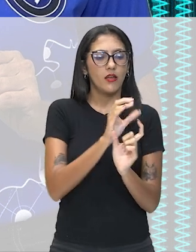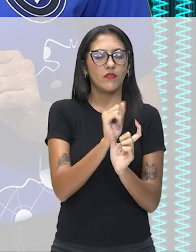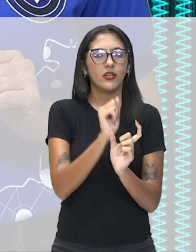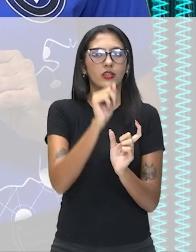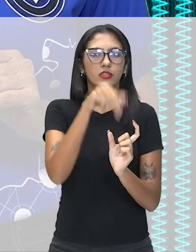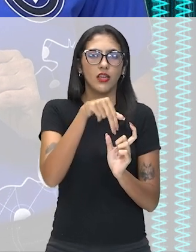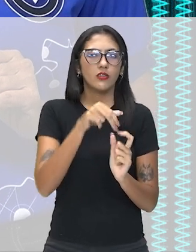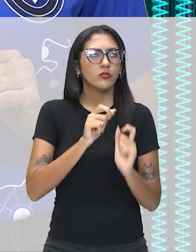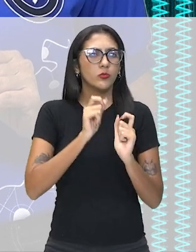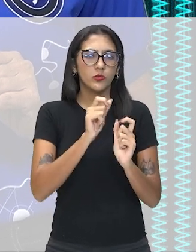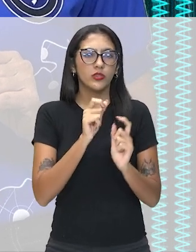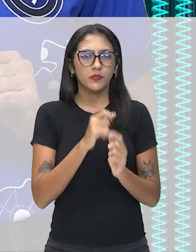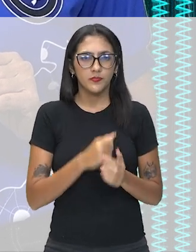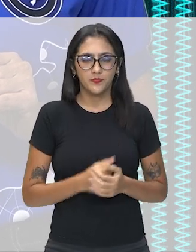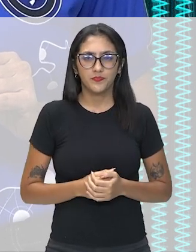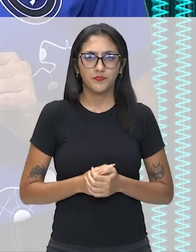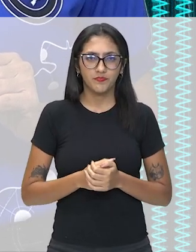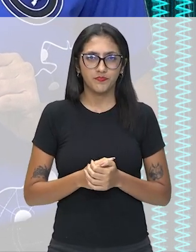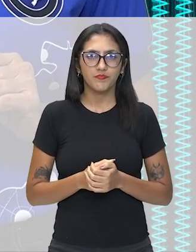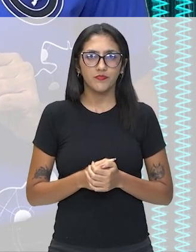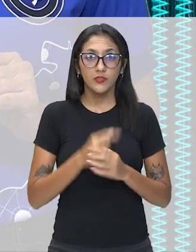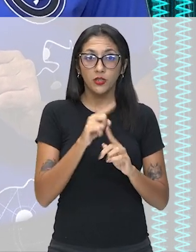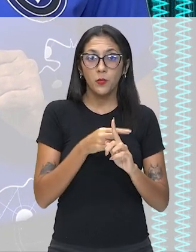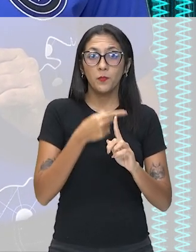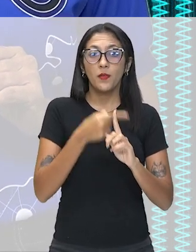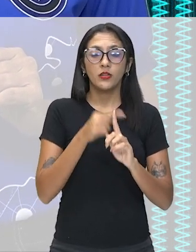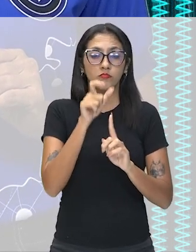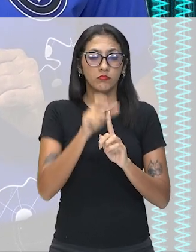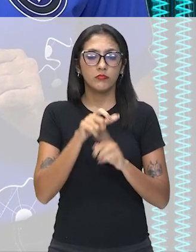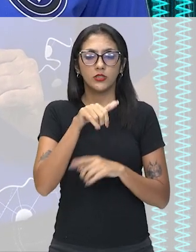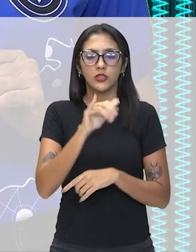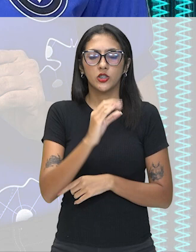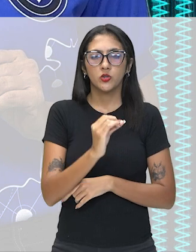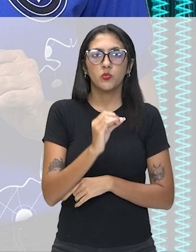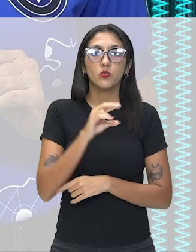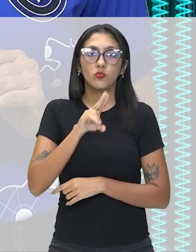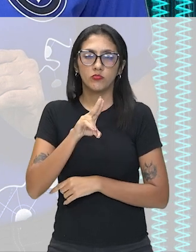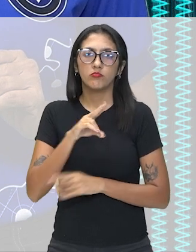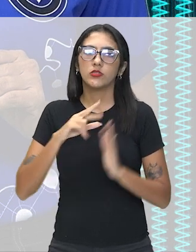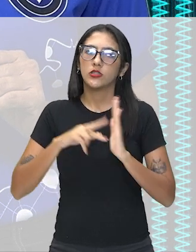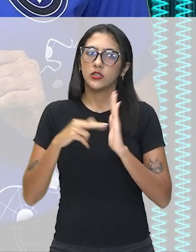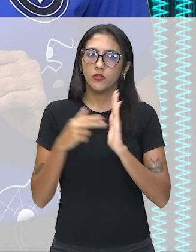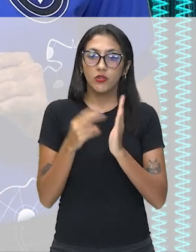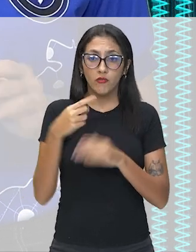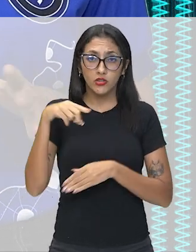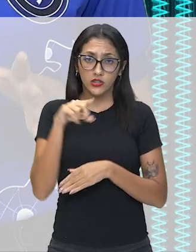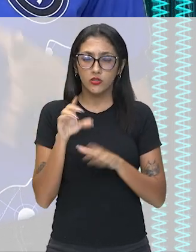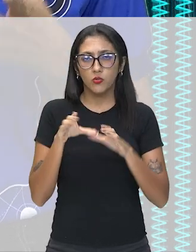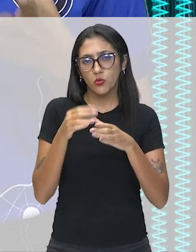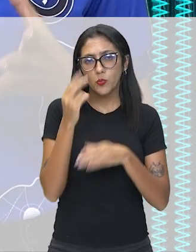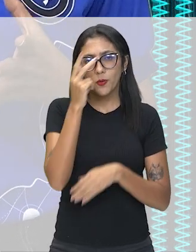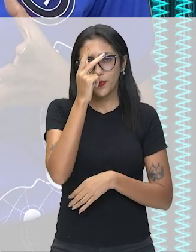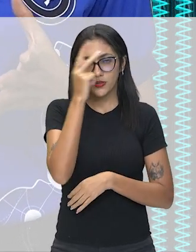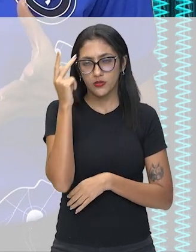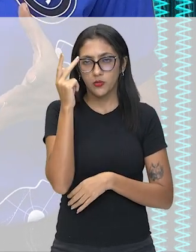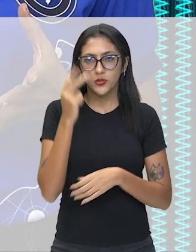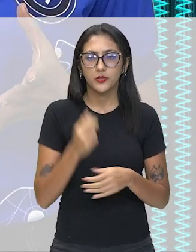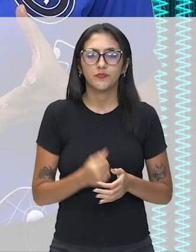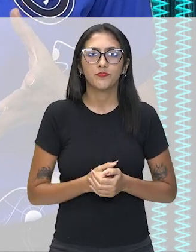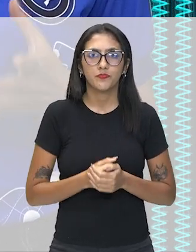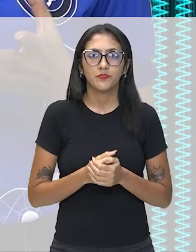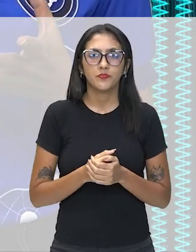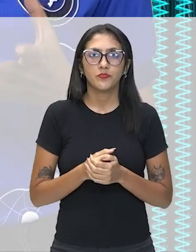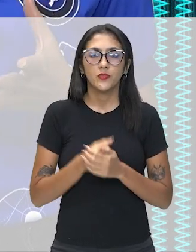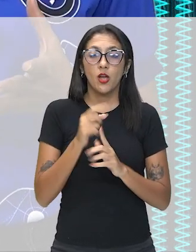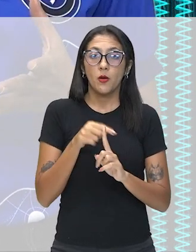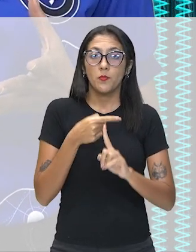sujeito é quem? You, no caso, vocês. E o verbo qual é? Ride. Ride, que é o verbo dirigir, no caso aqui